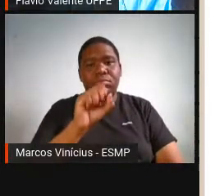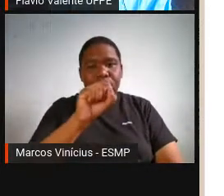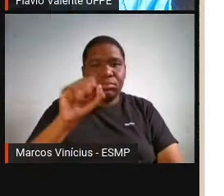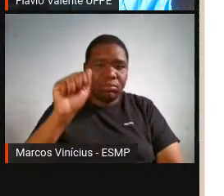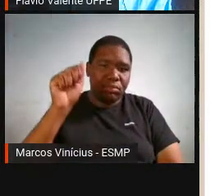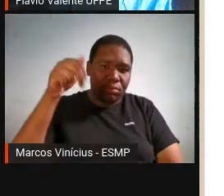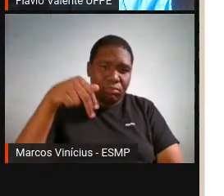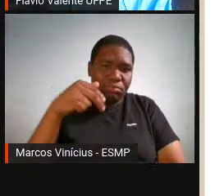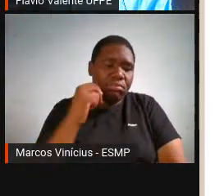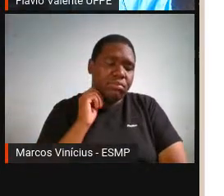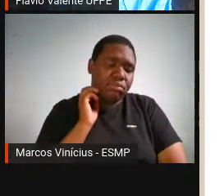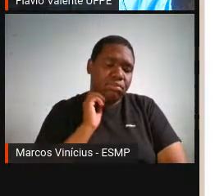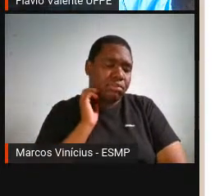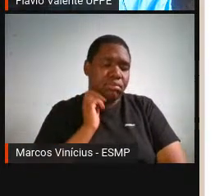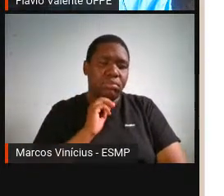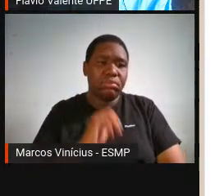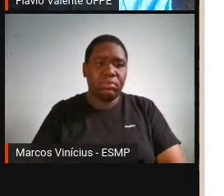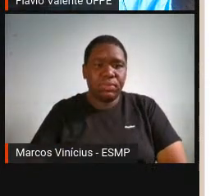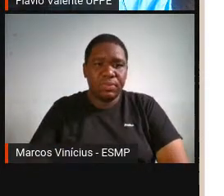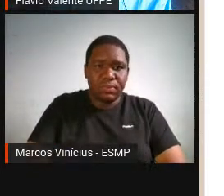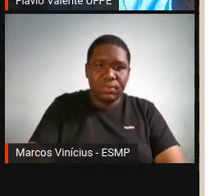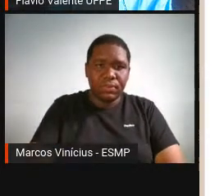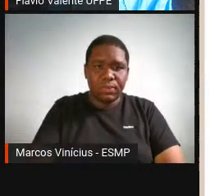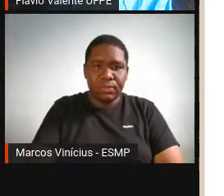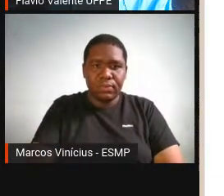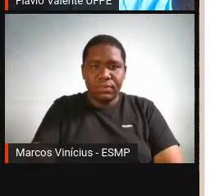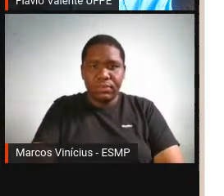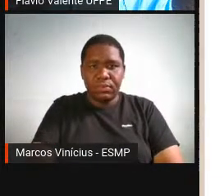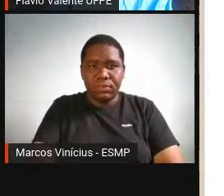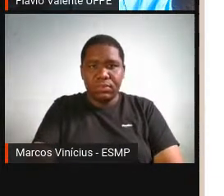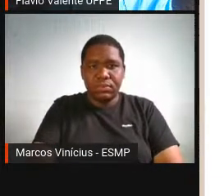sentido, pode passar ao próximo?